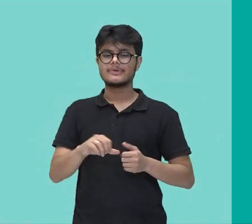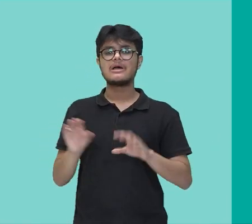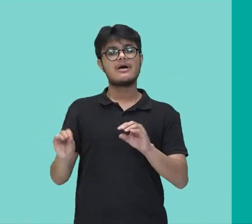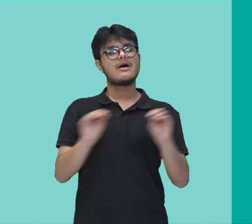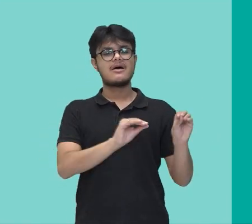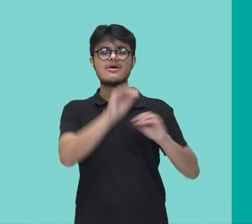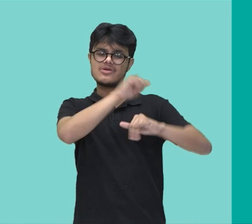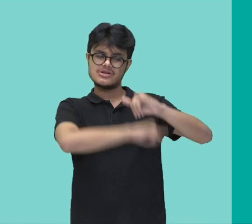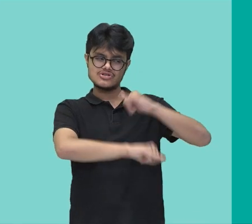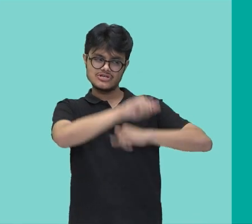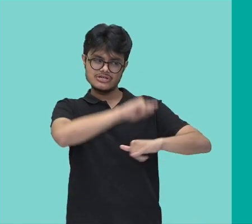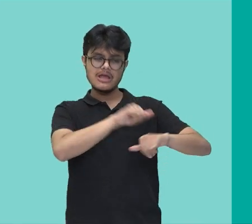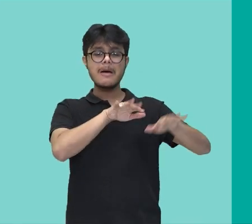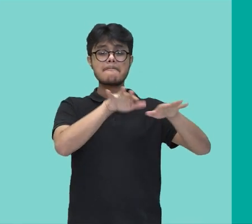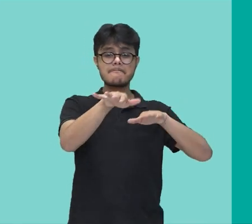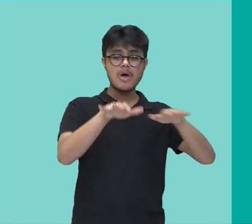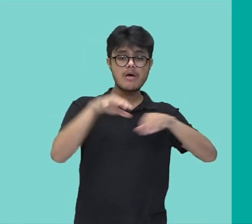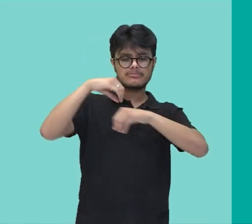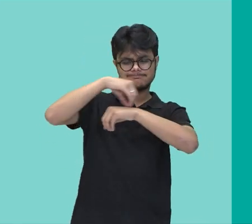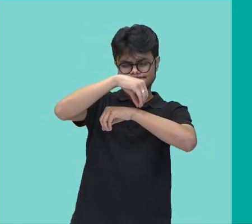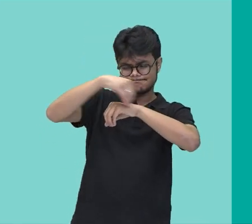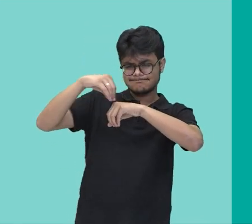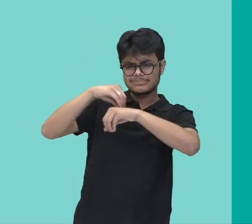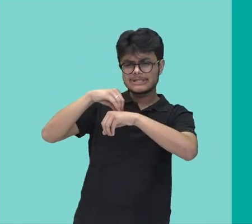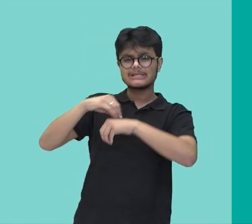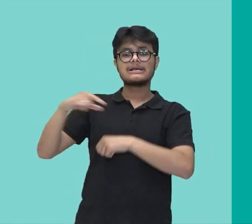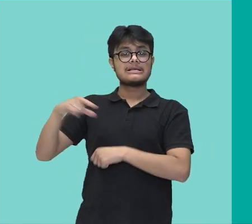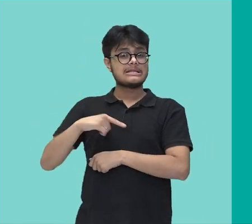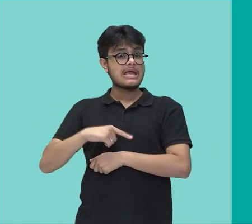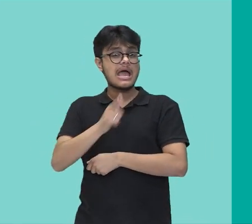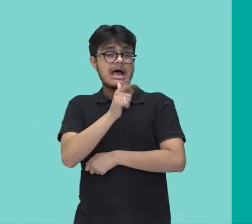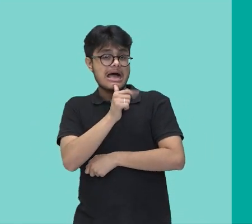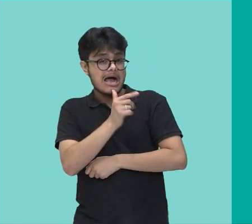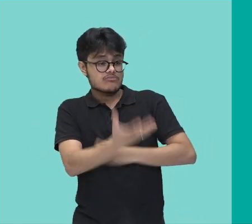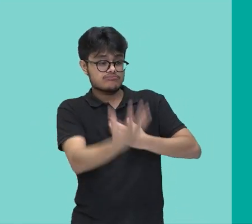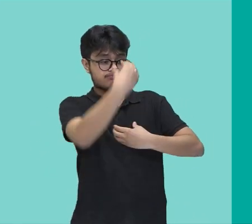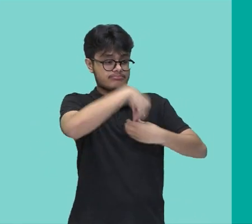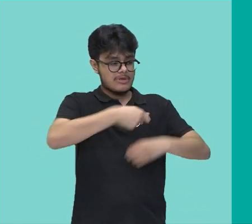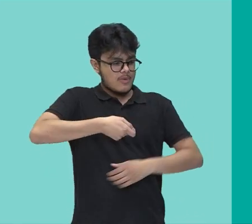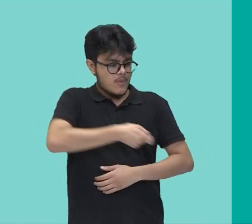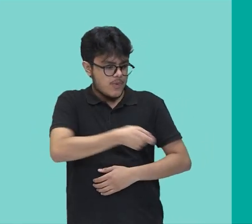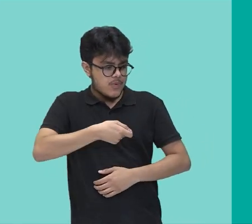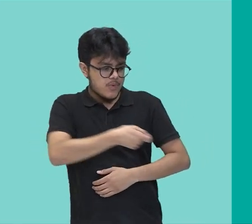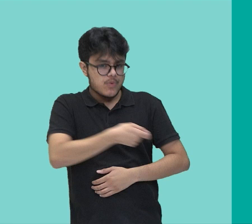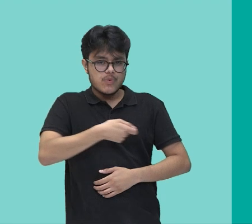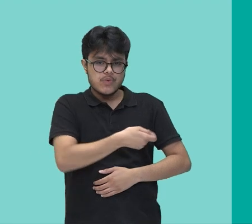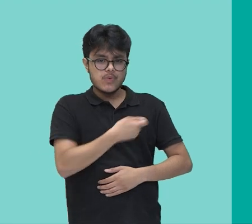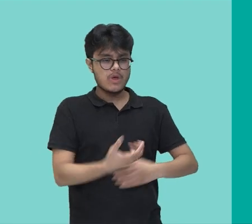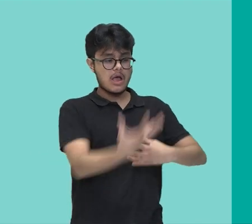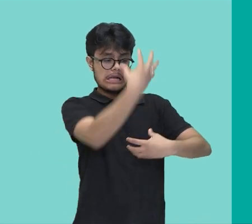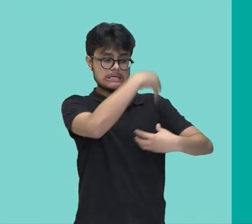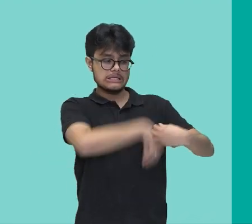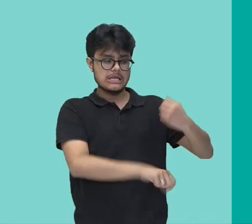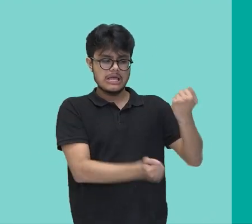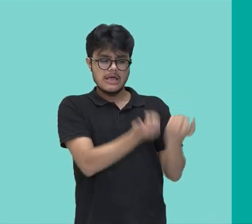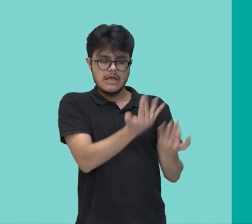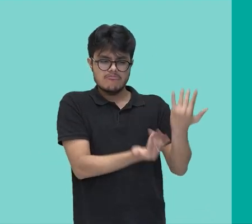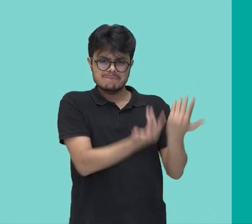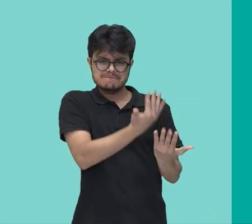a movimentação dessas moléculas de água dentro da panela, tá? Ele vai fazer com